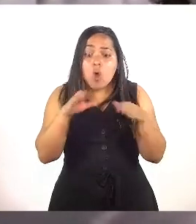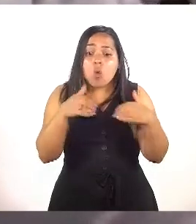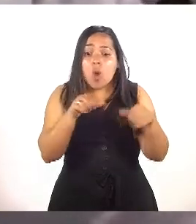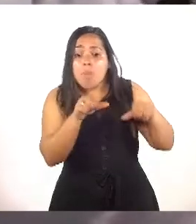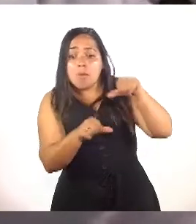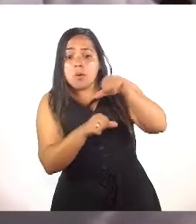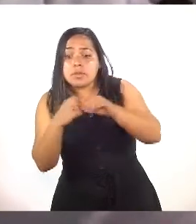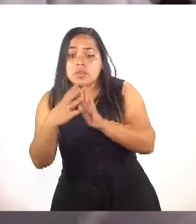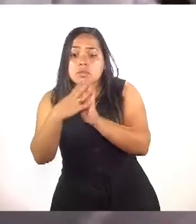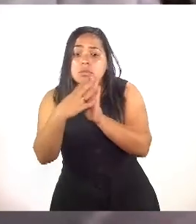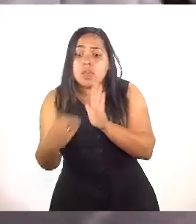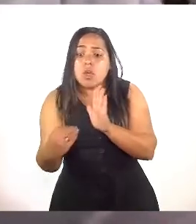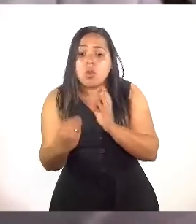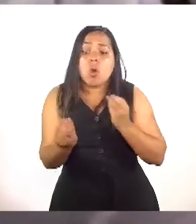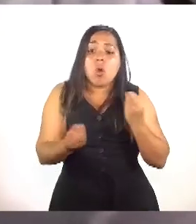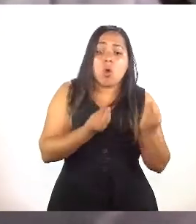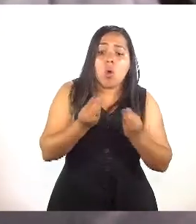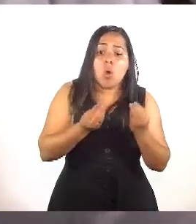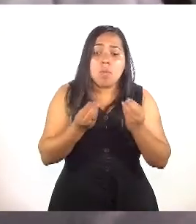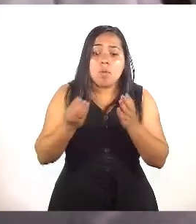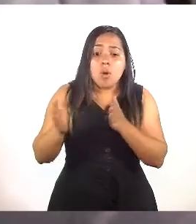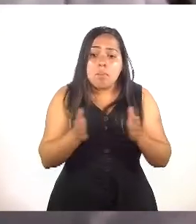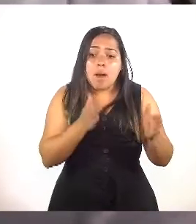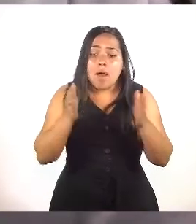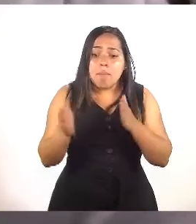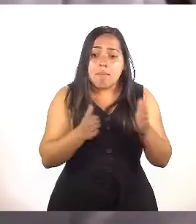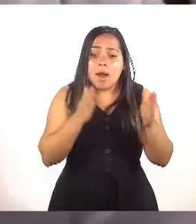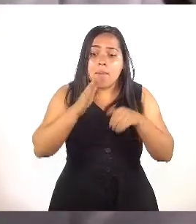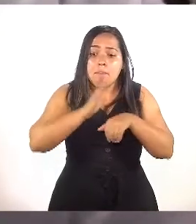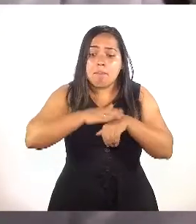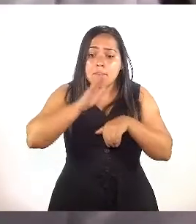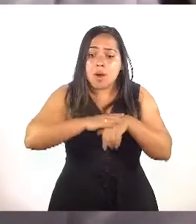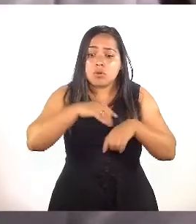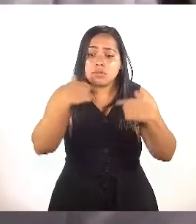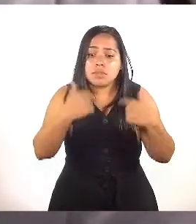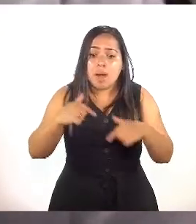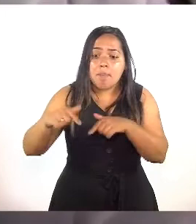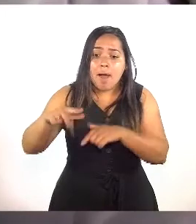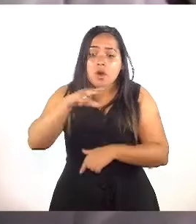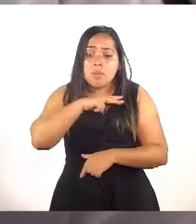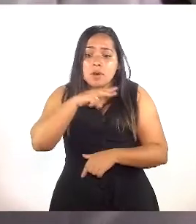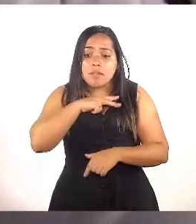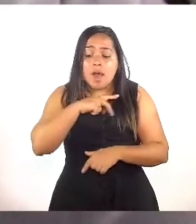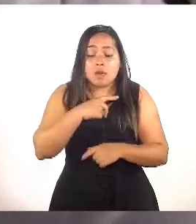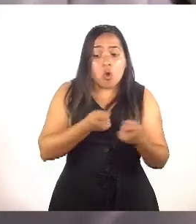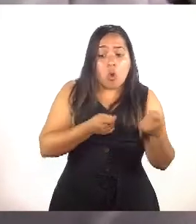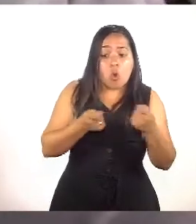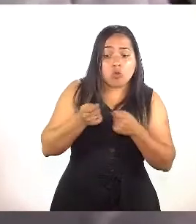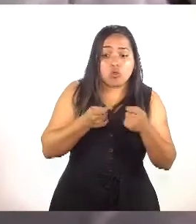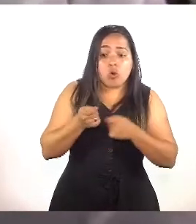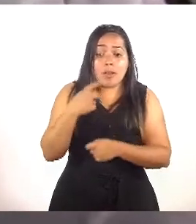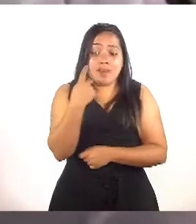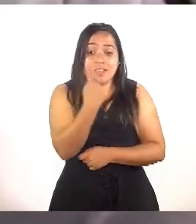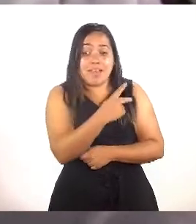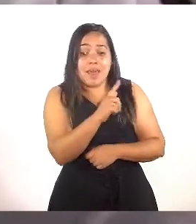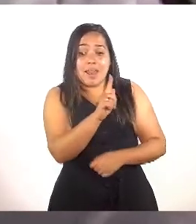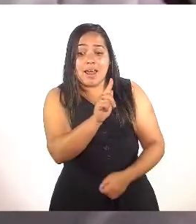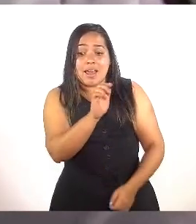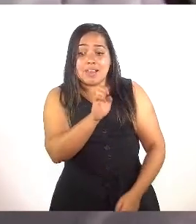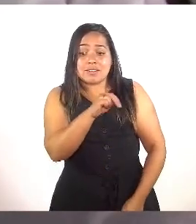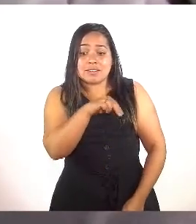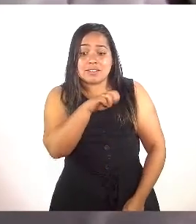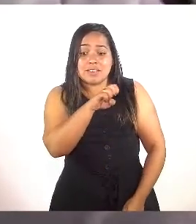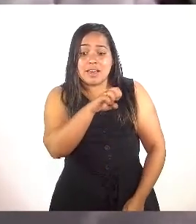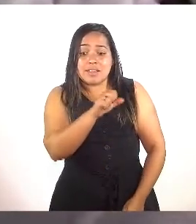do modelo, com a entrada de mais agentes privados que estarão sob regulação da AGENERSA? Qual a opinião sobre a privatização